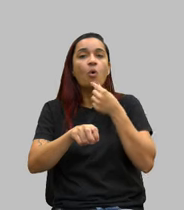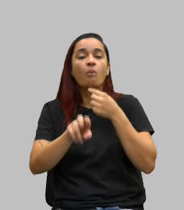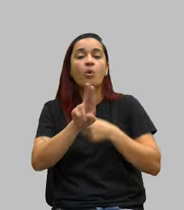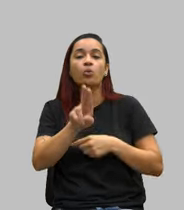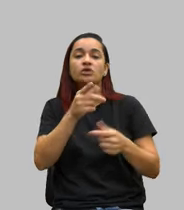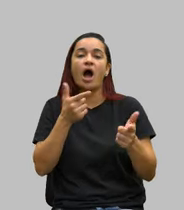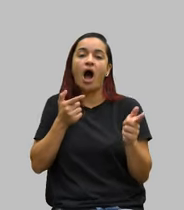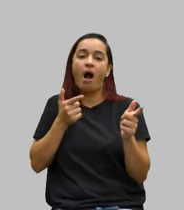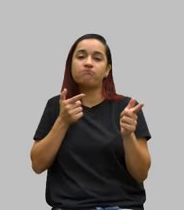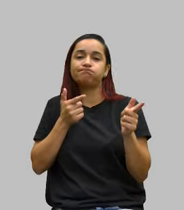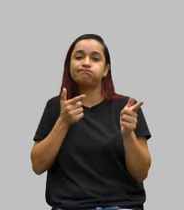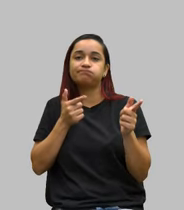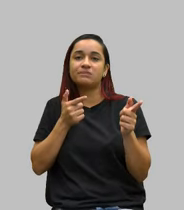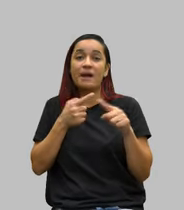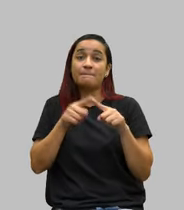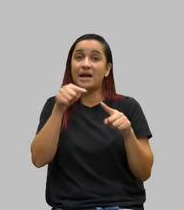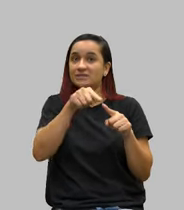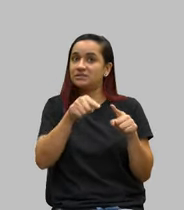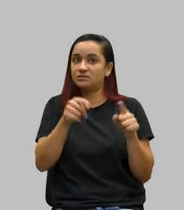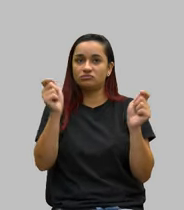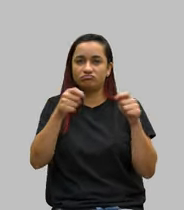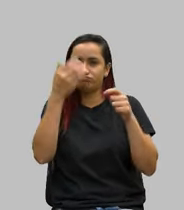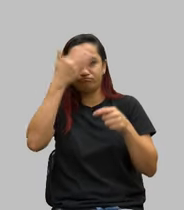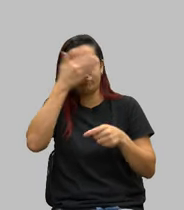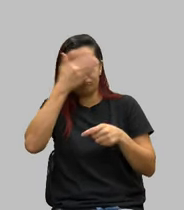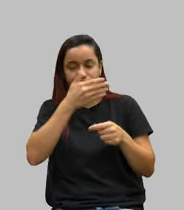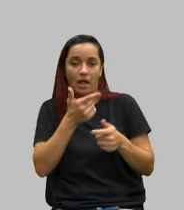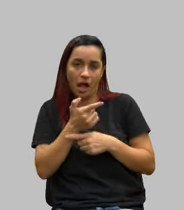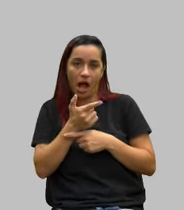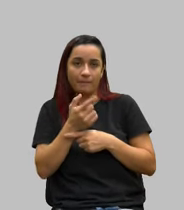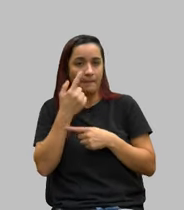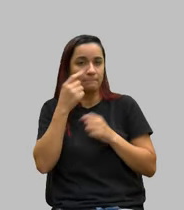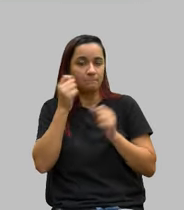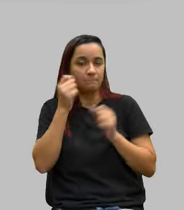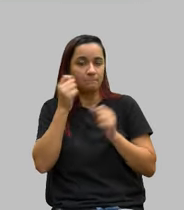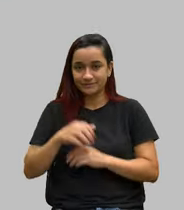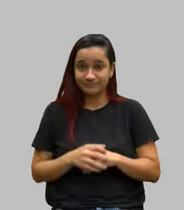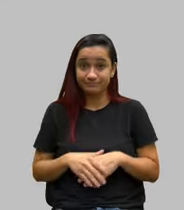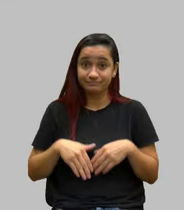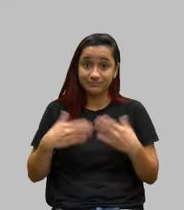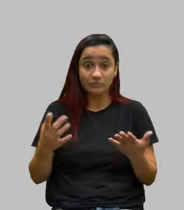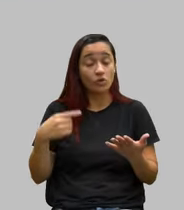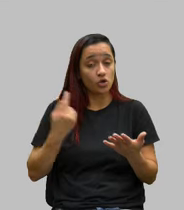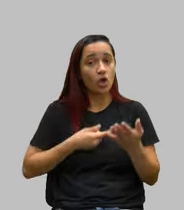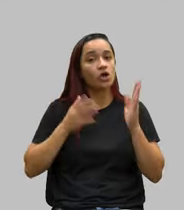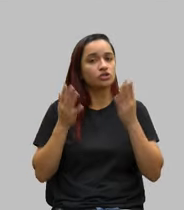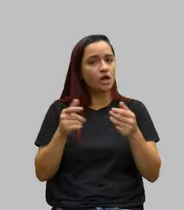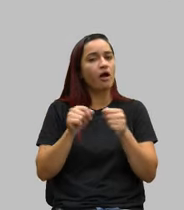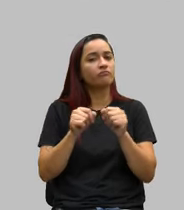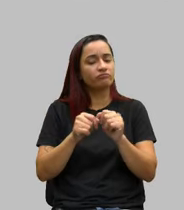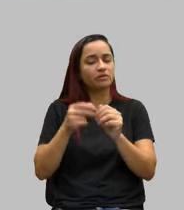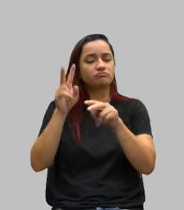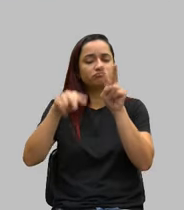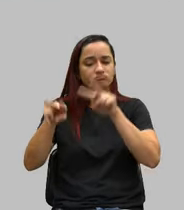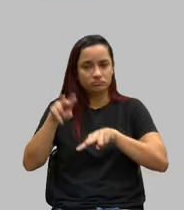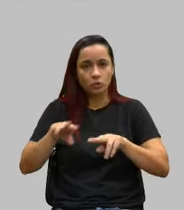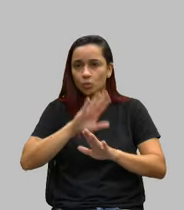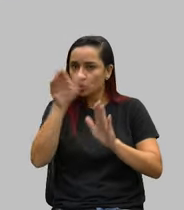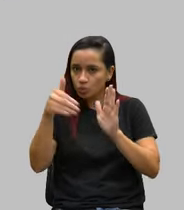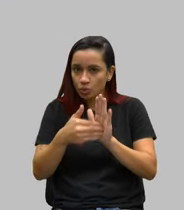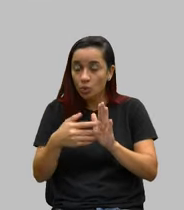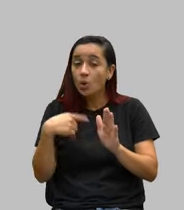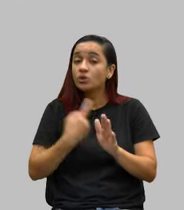mas que não não chega ser visualizado o vídeo pode pode tocar o vídeo então só para vocês enquanto a gente falava que